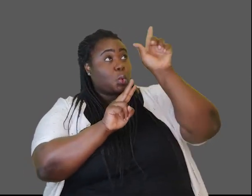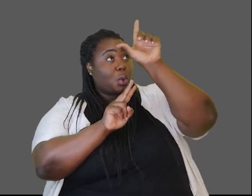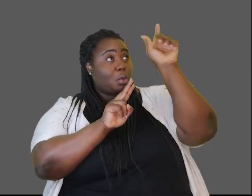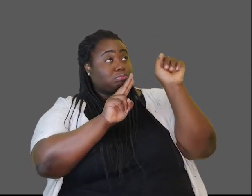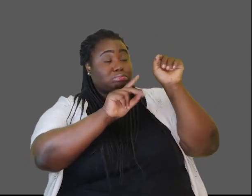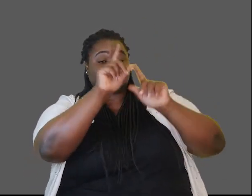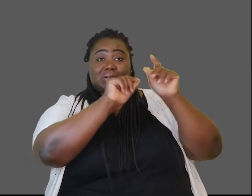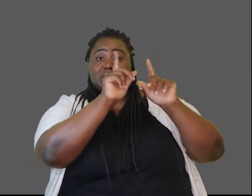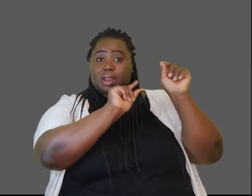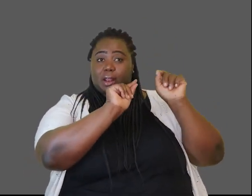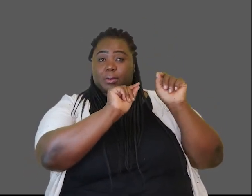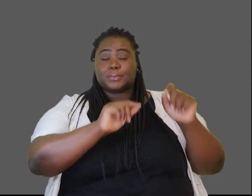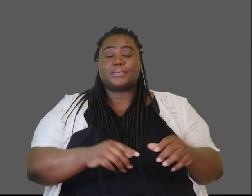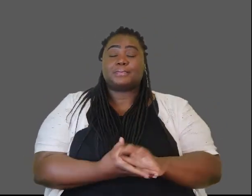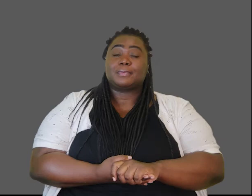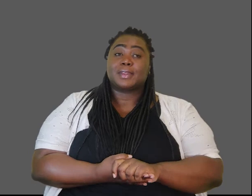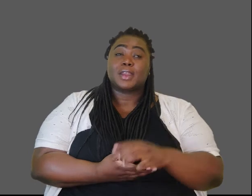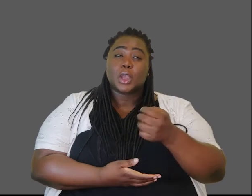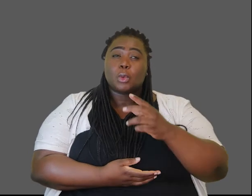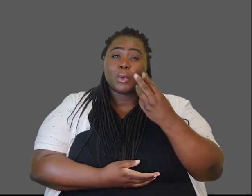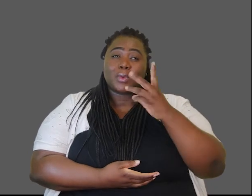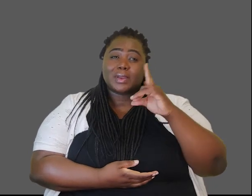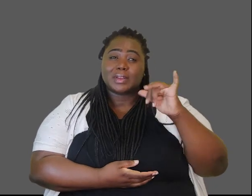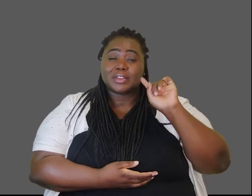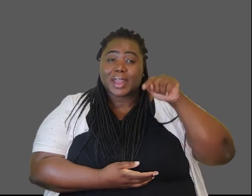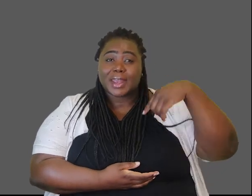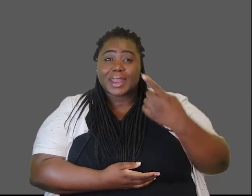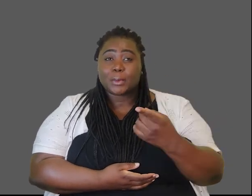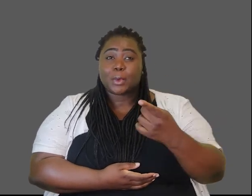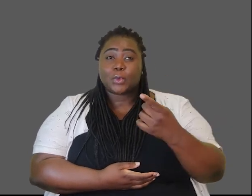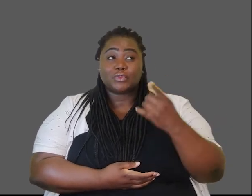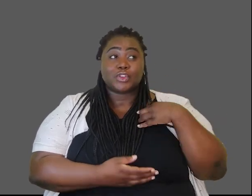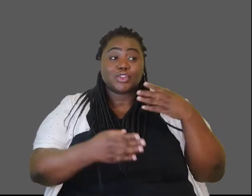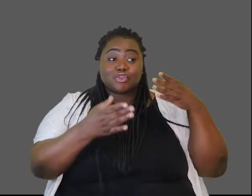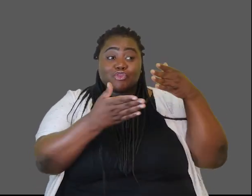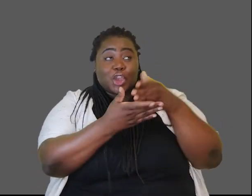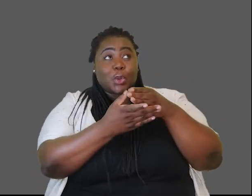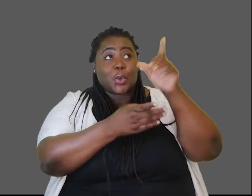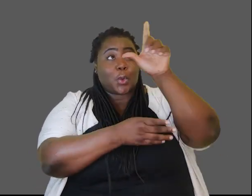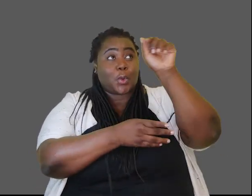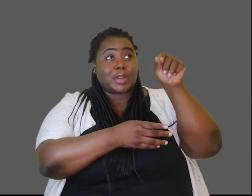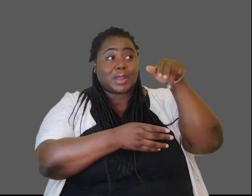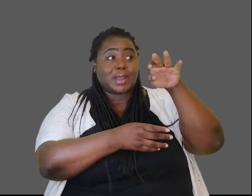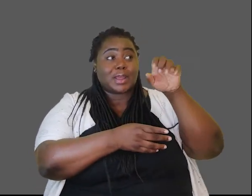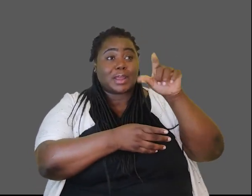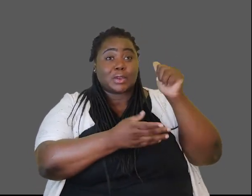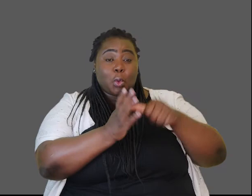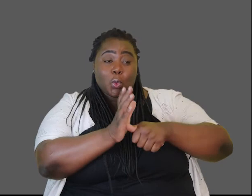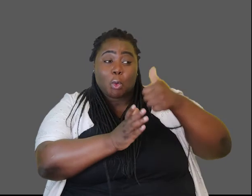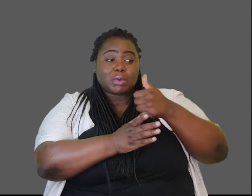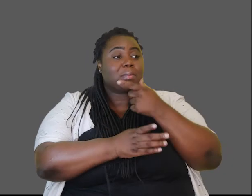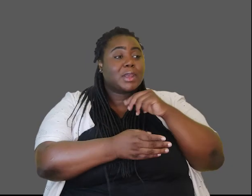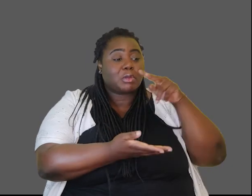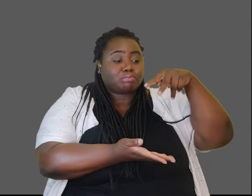estavam nas estrelas. Pouco mais de 3 dias depois, a nave desceu na Lua e Neil Armstrong foi o primeiro homem